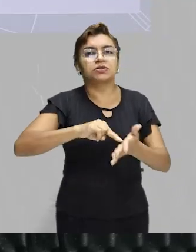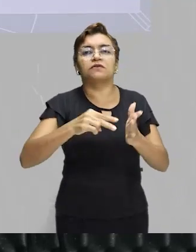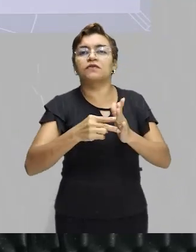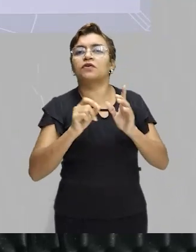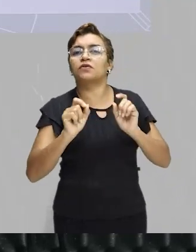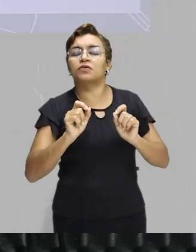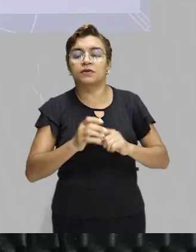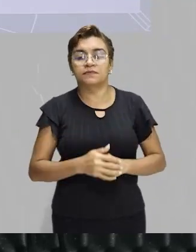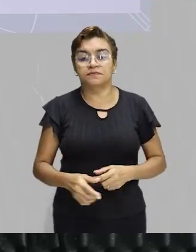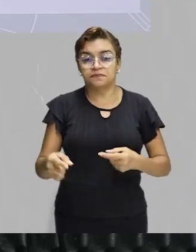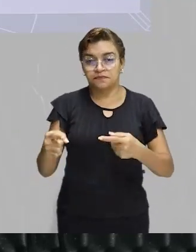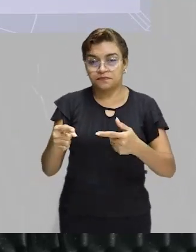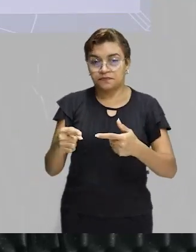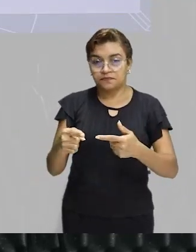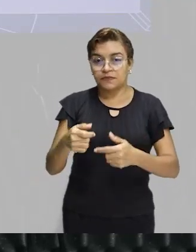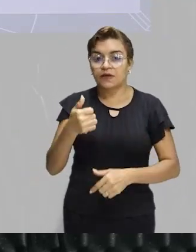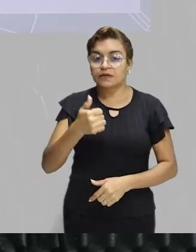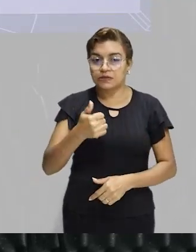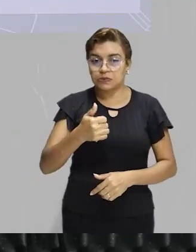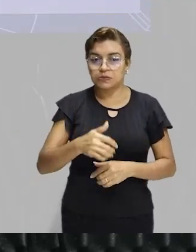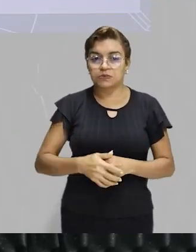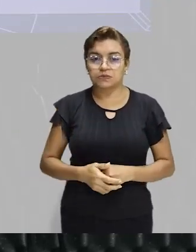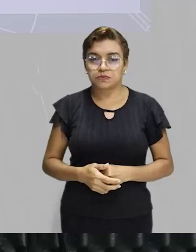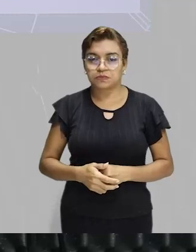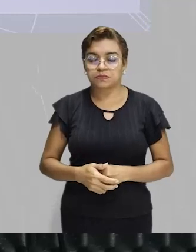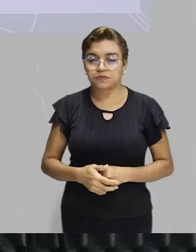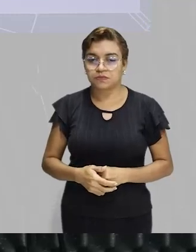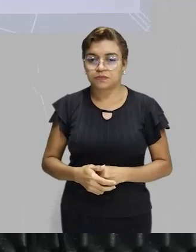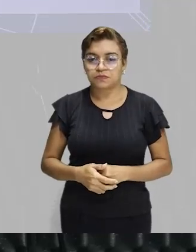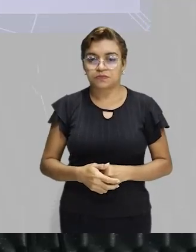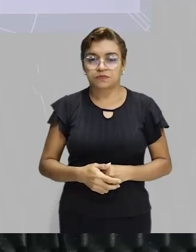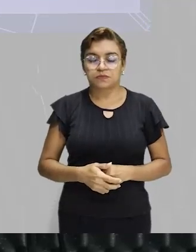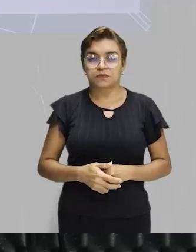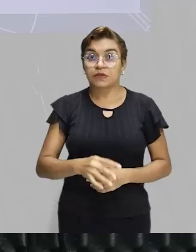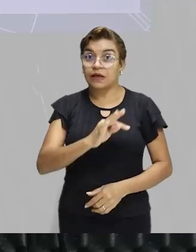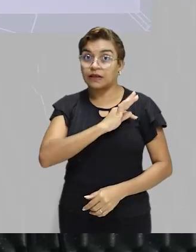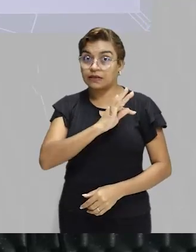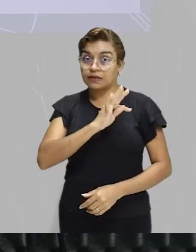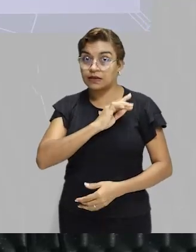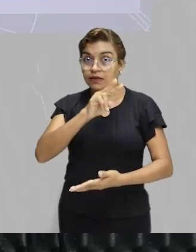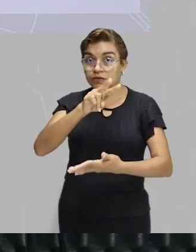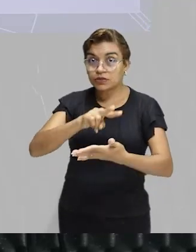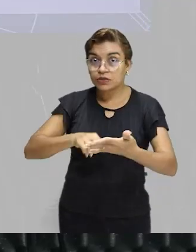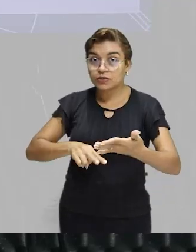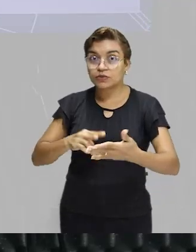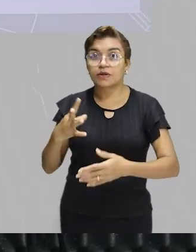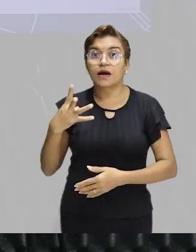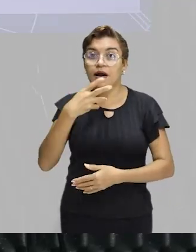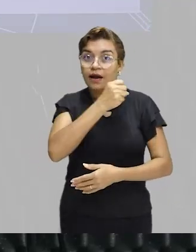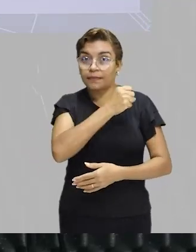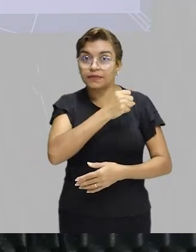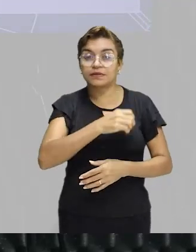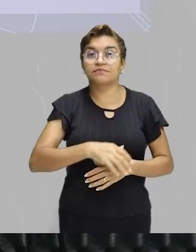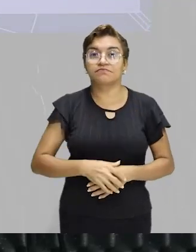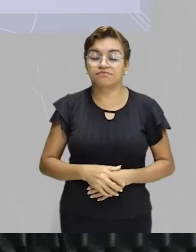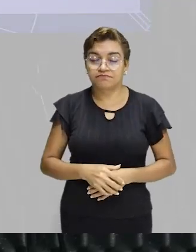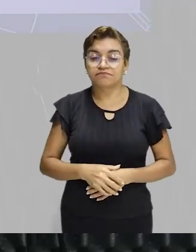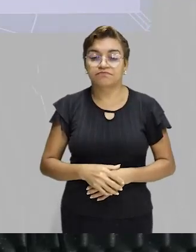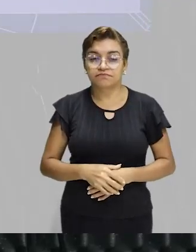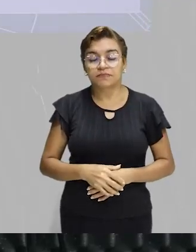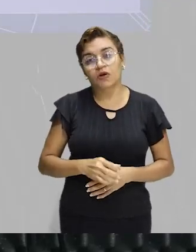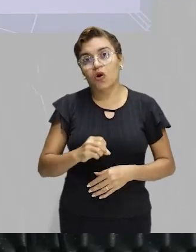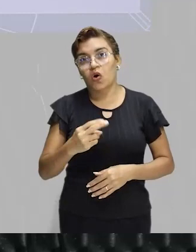técnicas? Na sequência, quick reading techniques, que são as técnicas de leitura rápida, ou o que a gente chama em português de